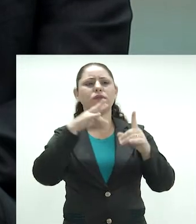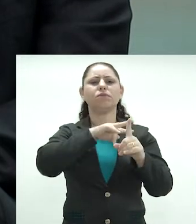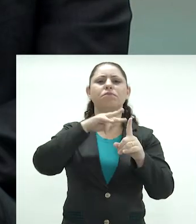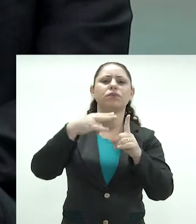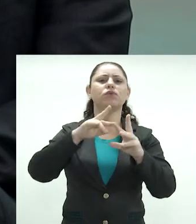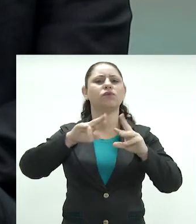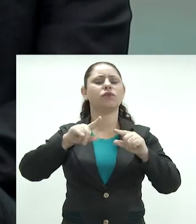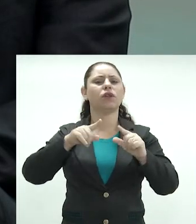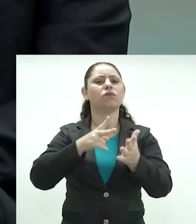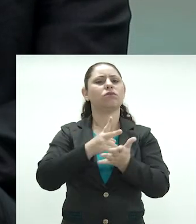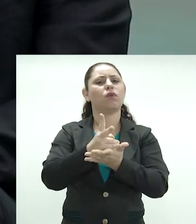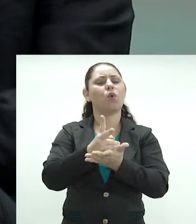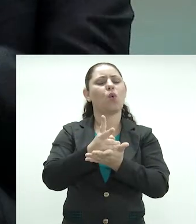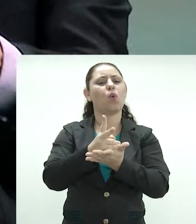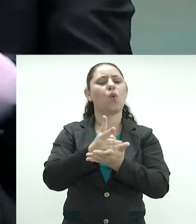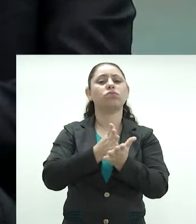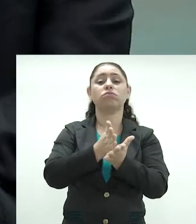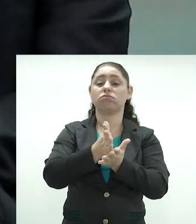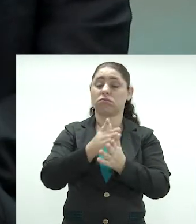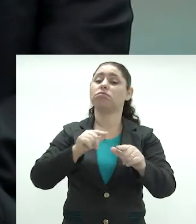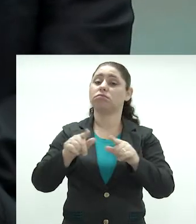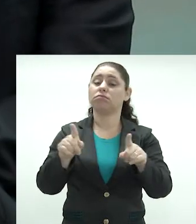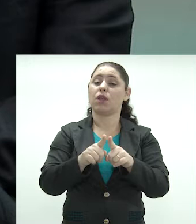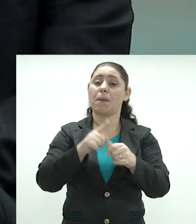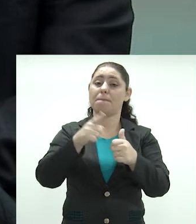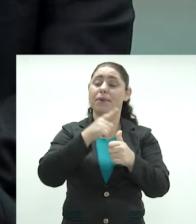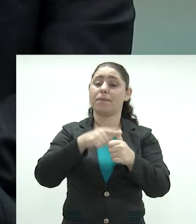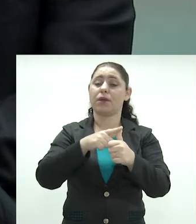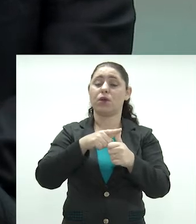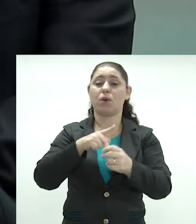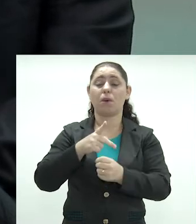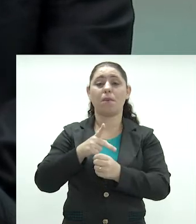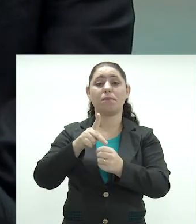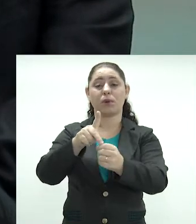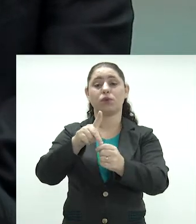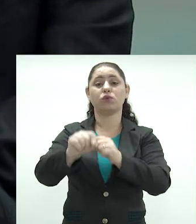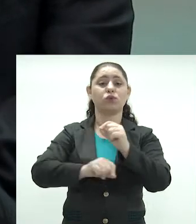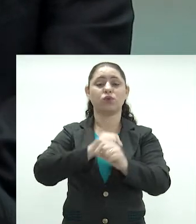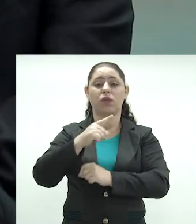trazer uma percepção diferente na sua forma de conduzir a instituição. E nesse sentido, até por ser o primeiro